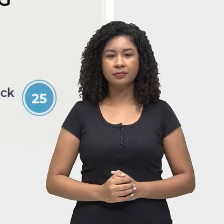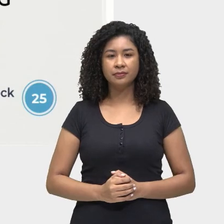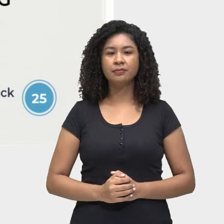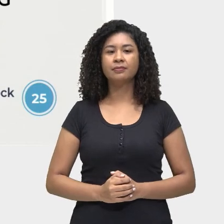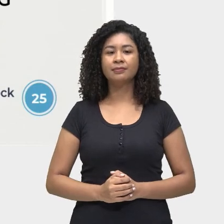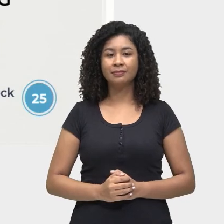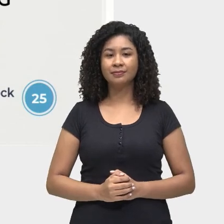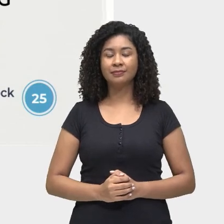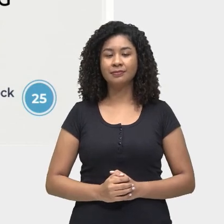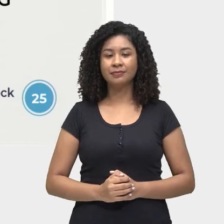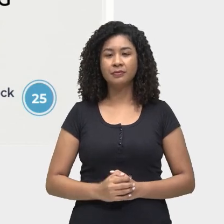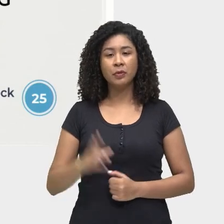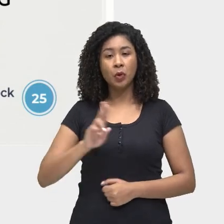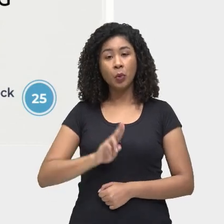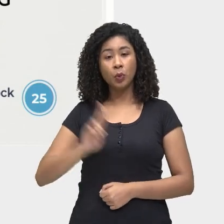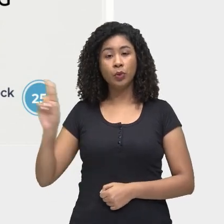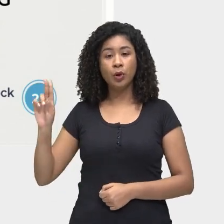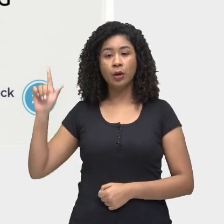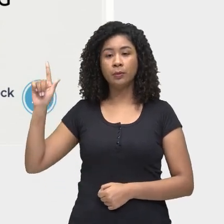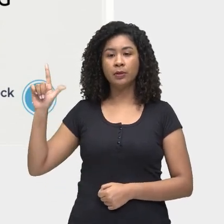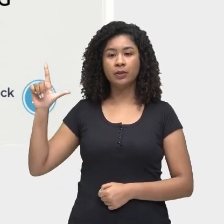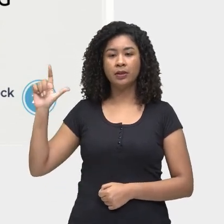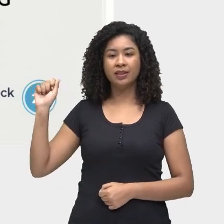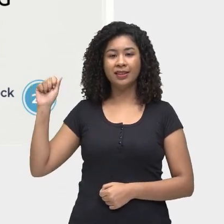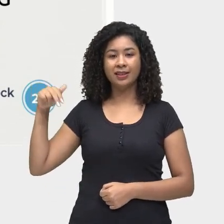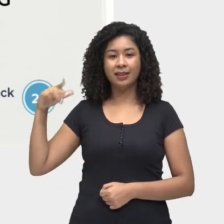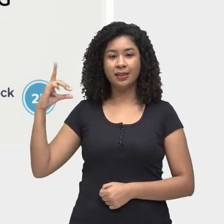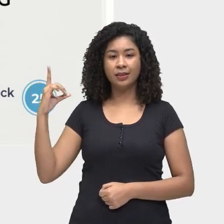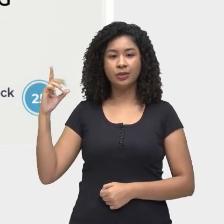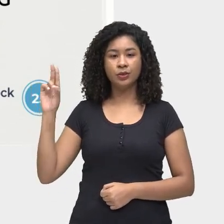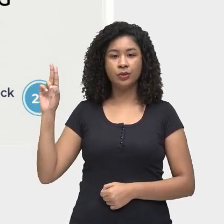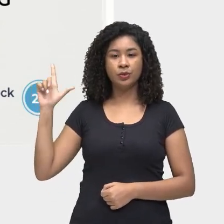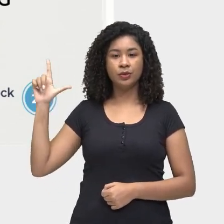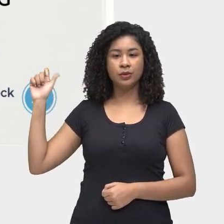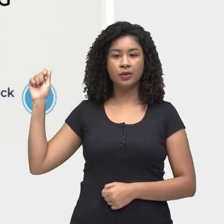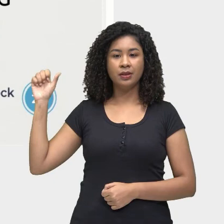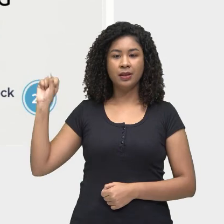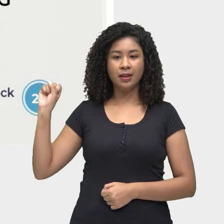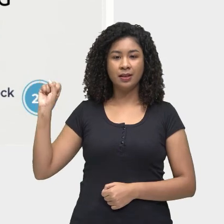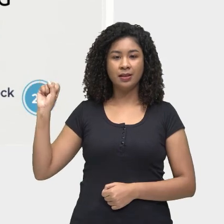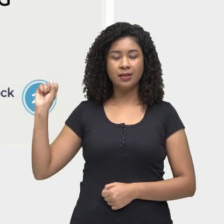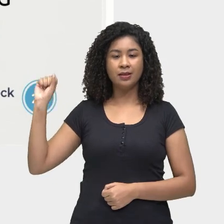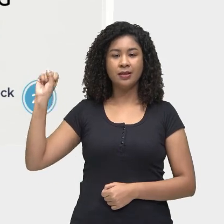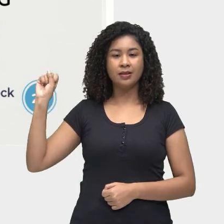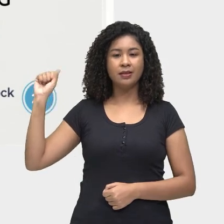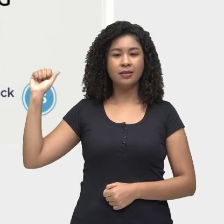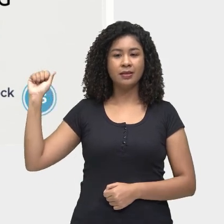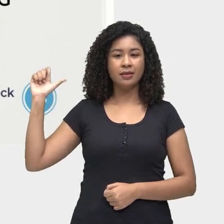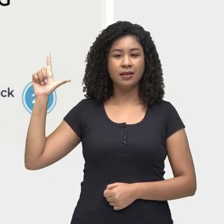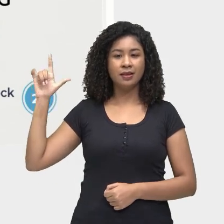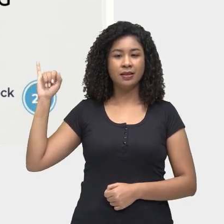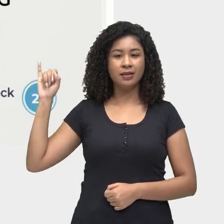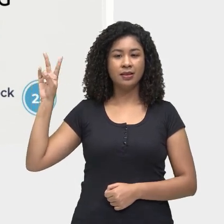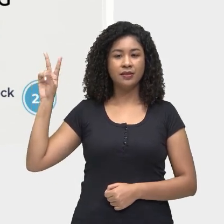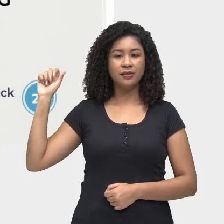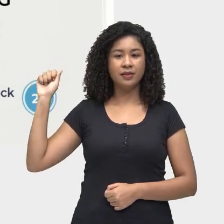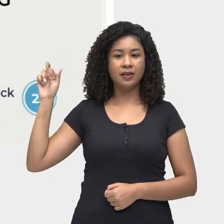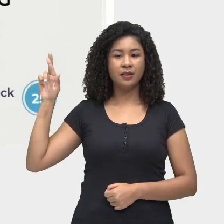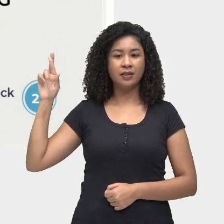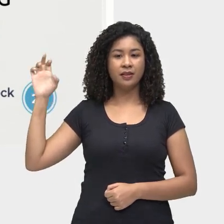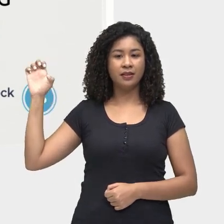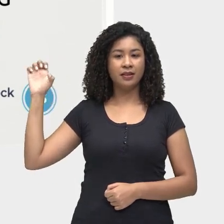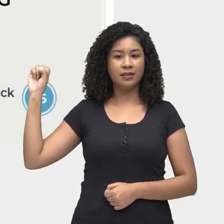glândulas salivares. É importante vocês lembrarem que as